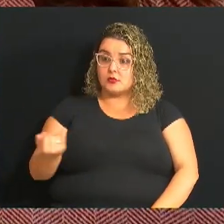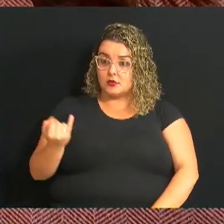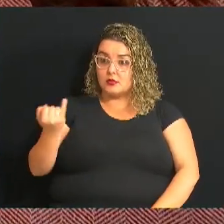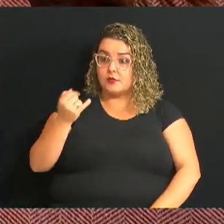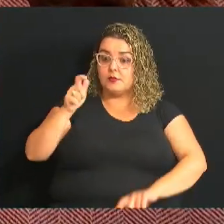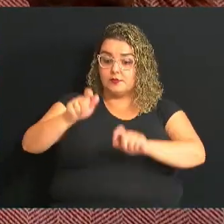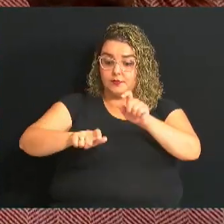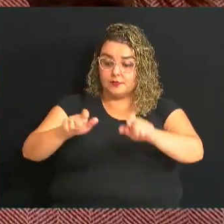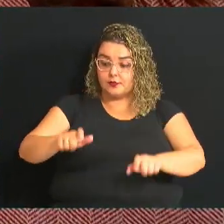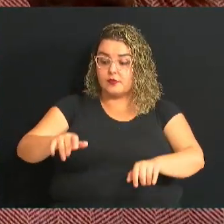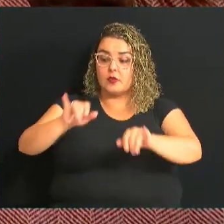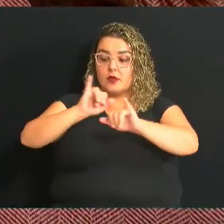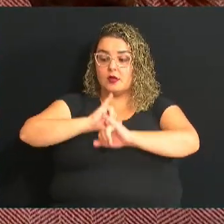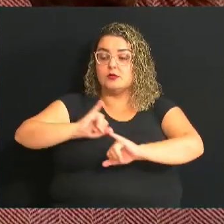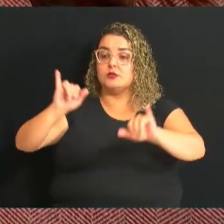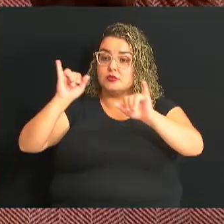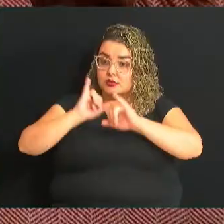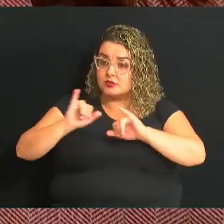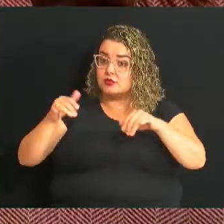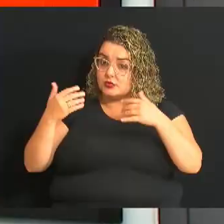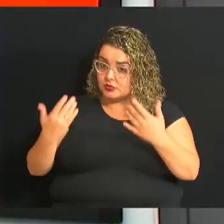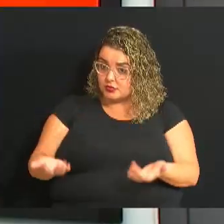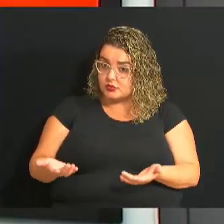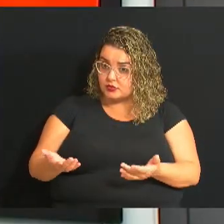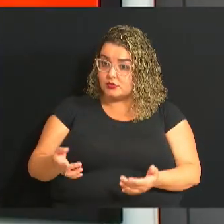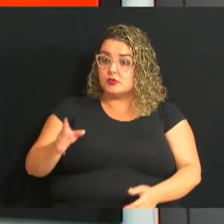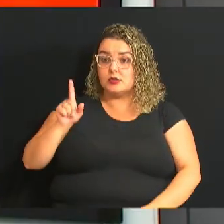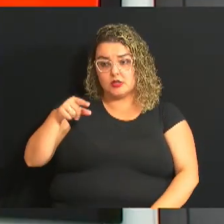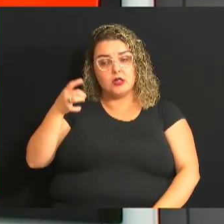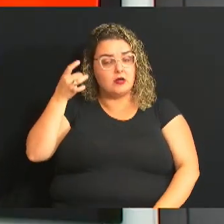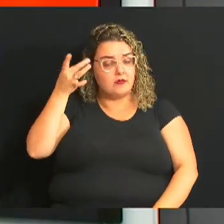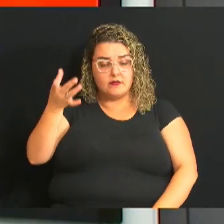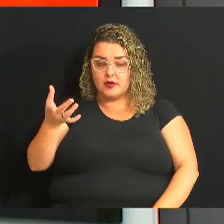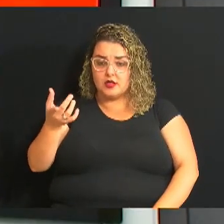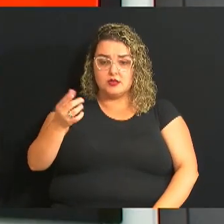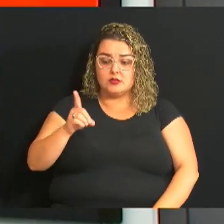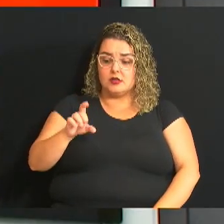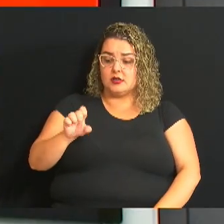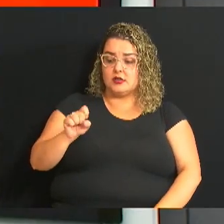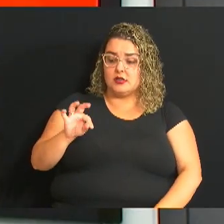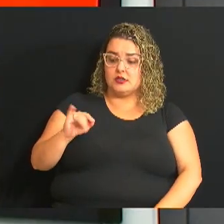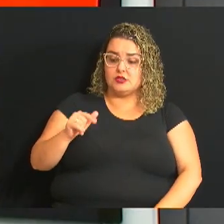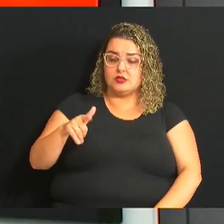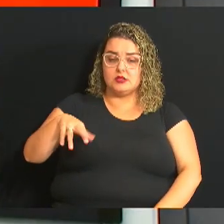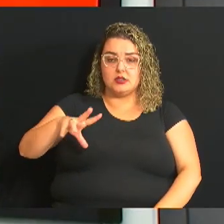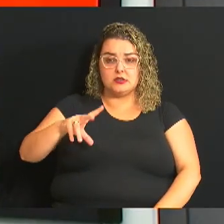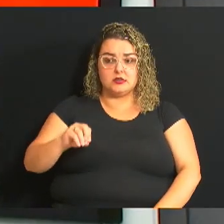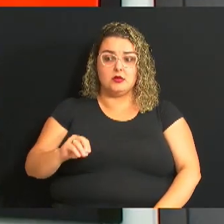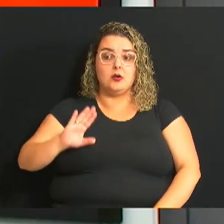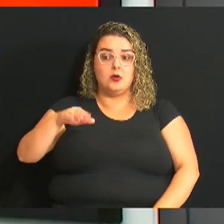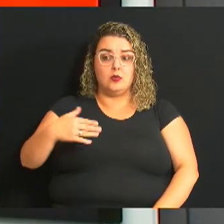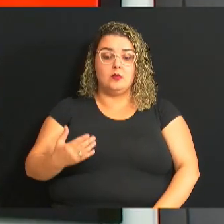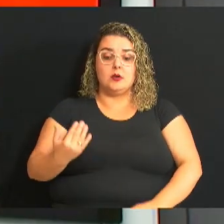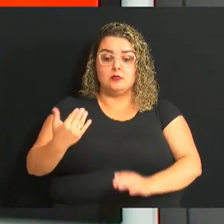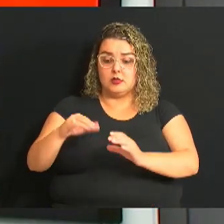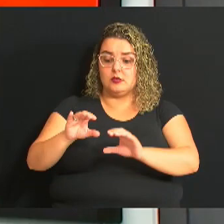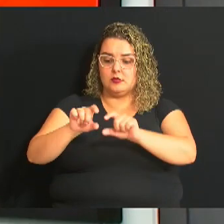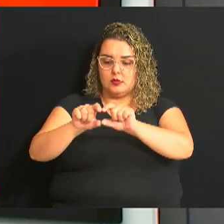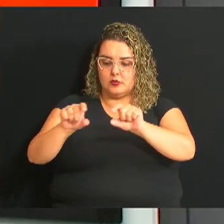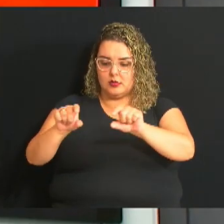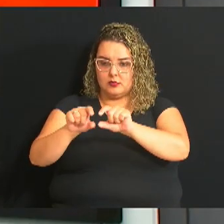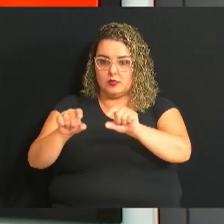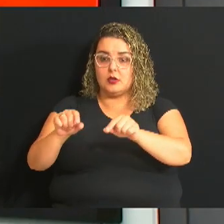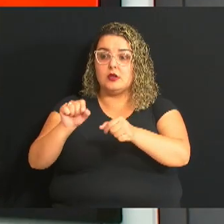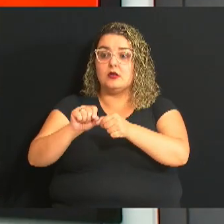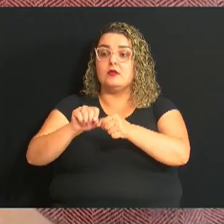pessoas divulguem isso, né? E é muito fácil a destinação. No campo ali, na hora que a gente faz a destinação, já tem um campo que faz o